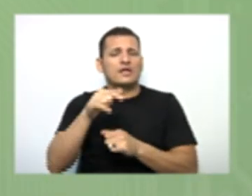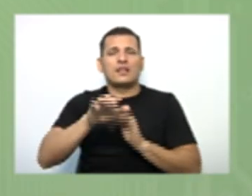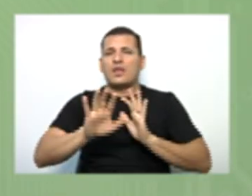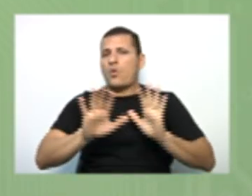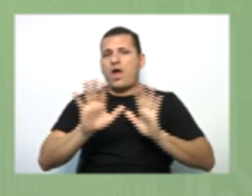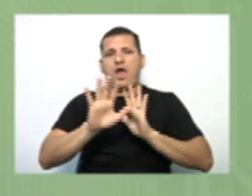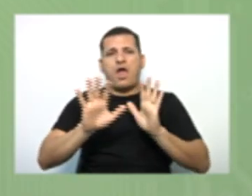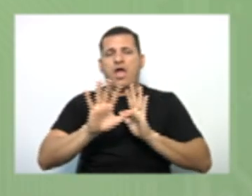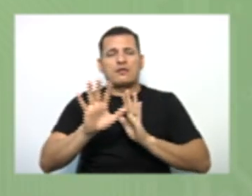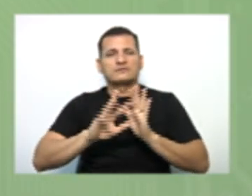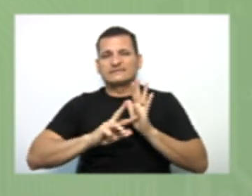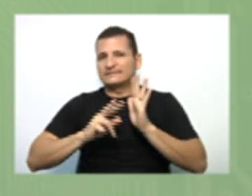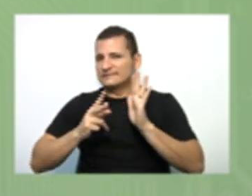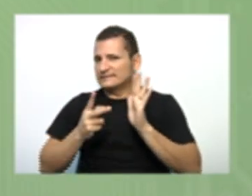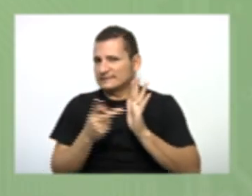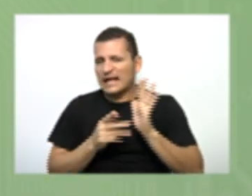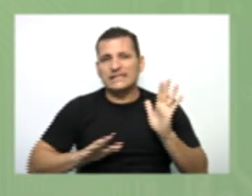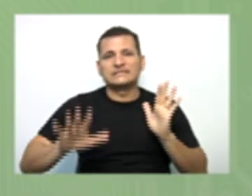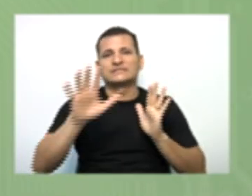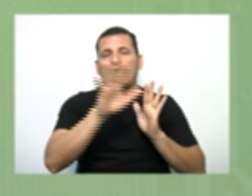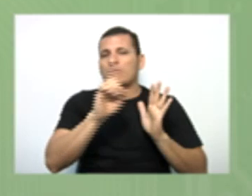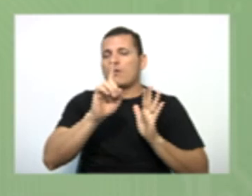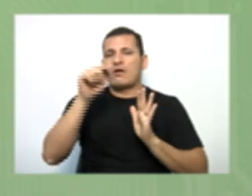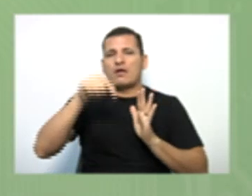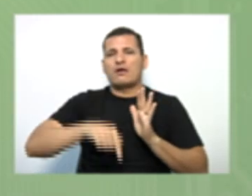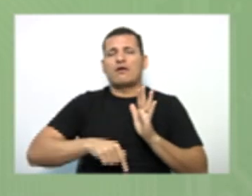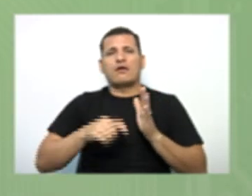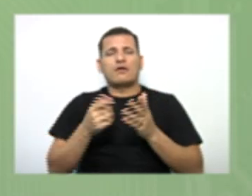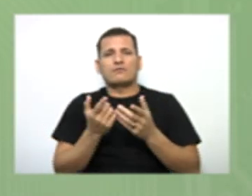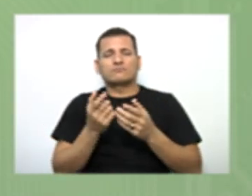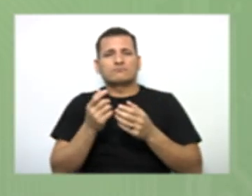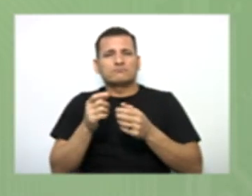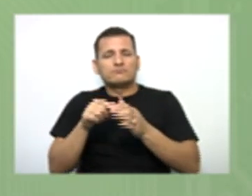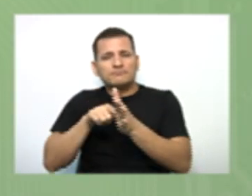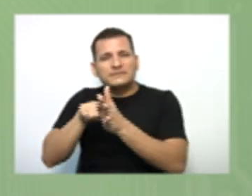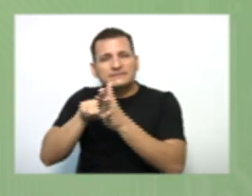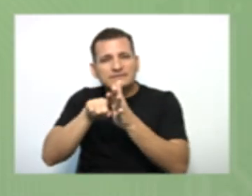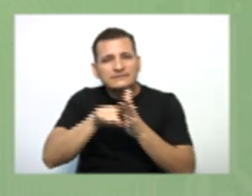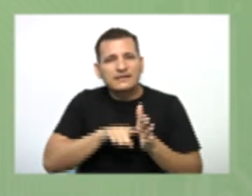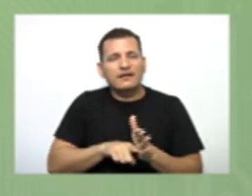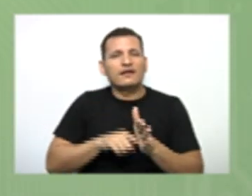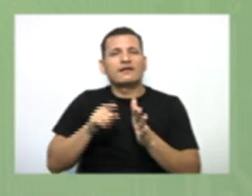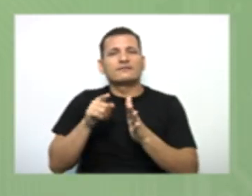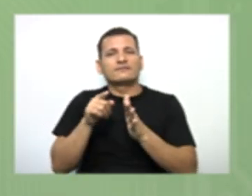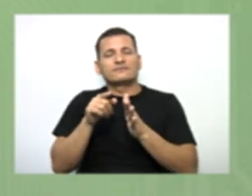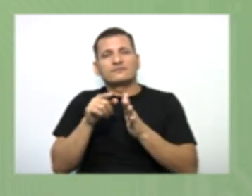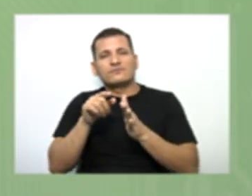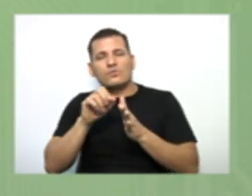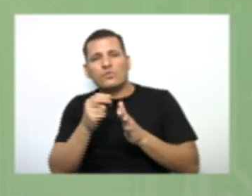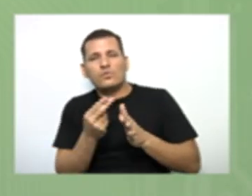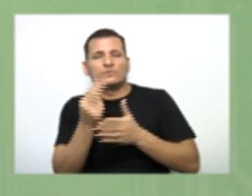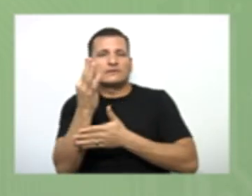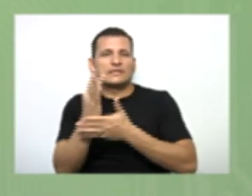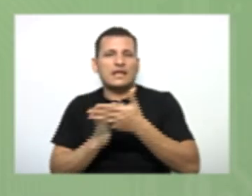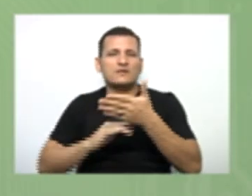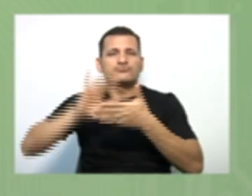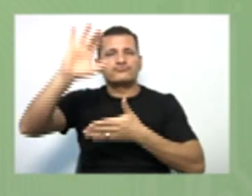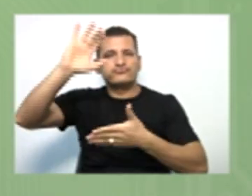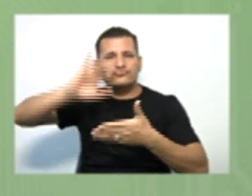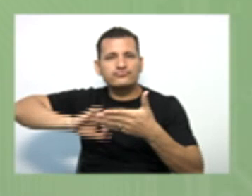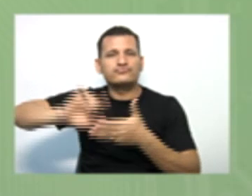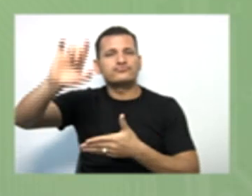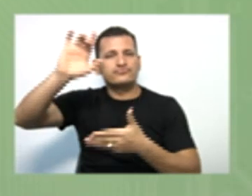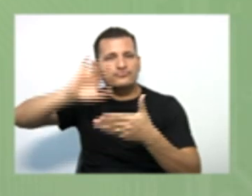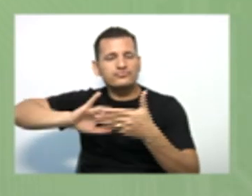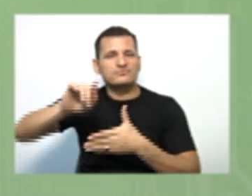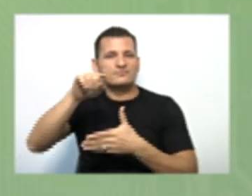literalmente navegar, mas é o ato ou efeito de percorrer um hipertexto. Lembra que nós